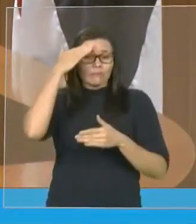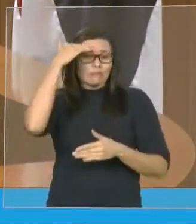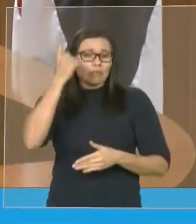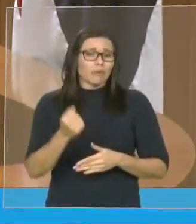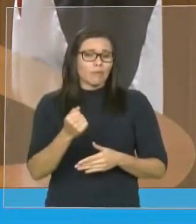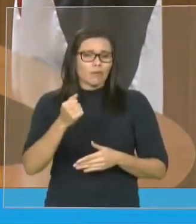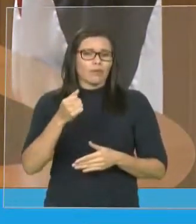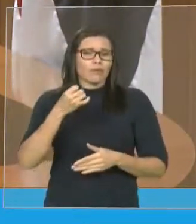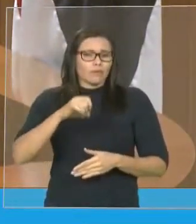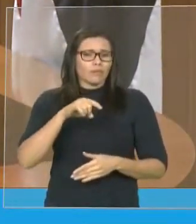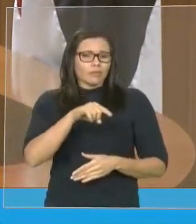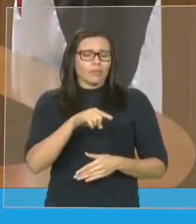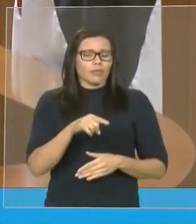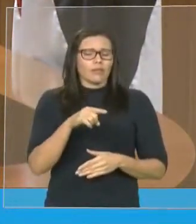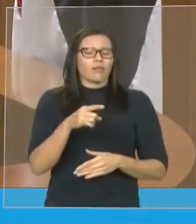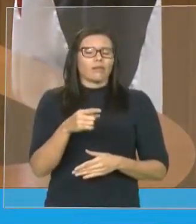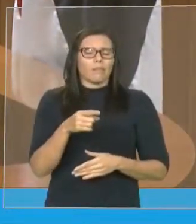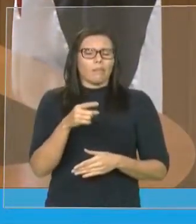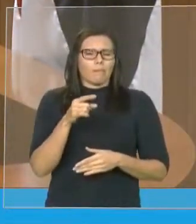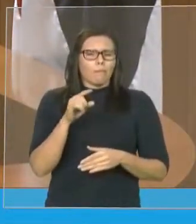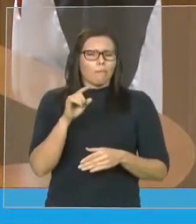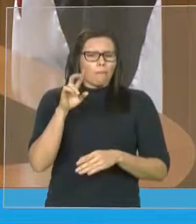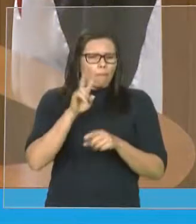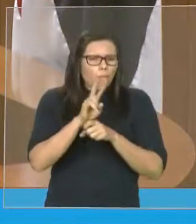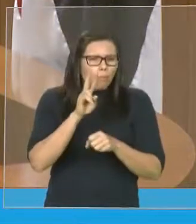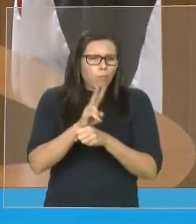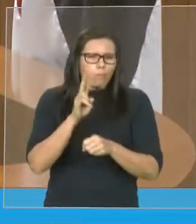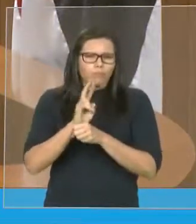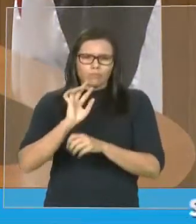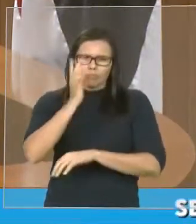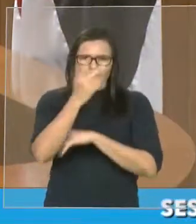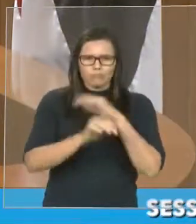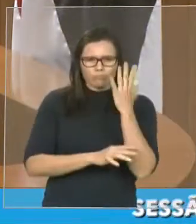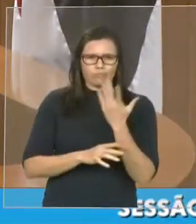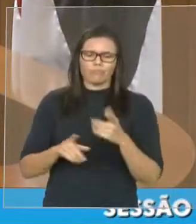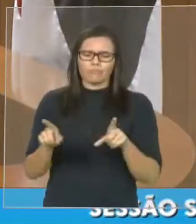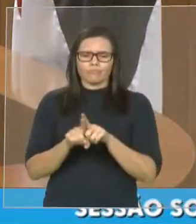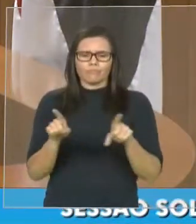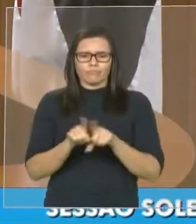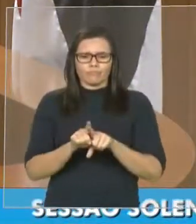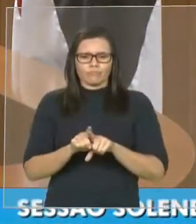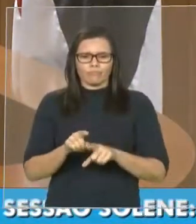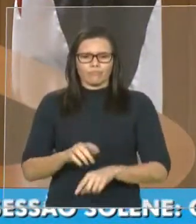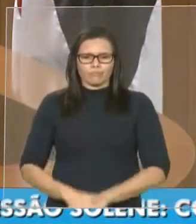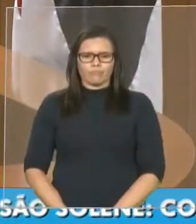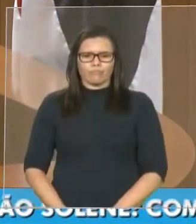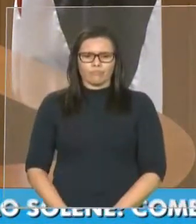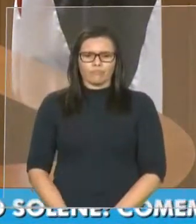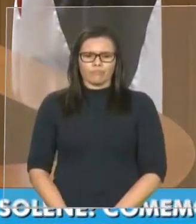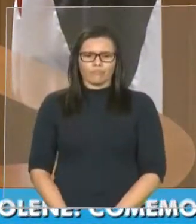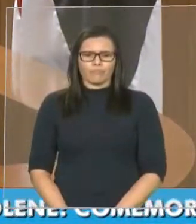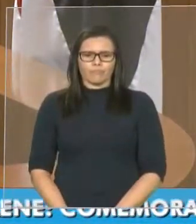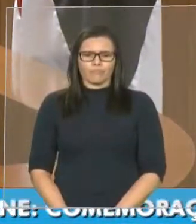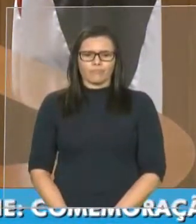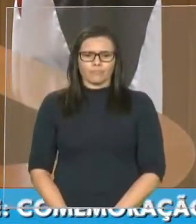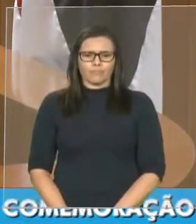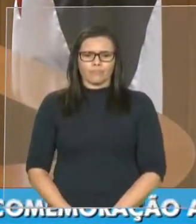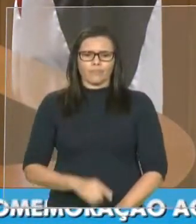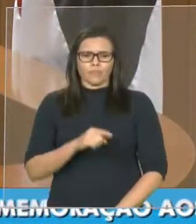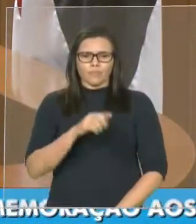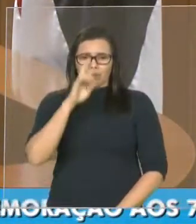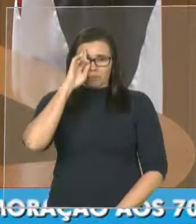né? Então, aí uma homenagem mais do que digna ao Bruno, que comanda essa parte da